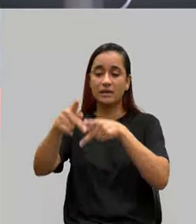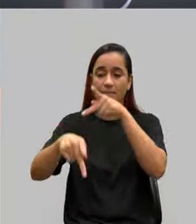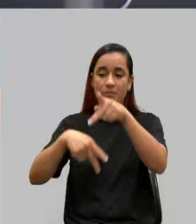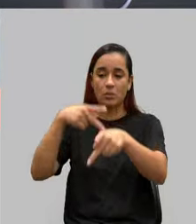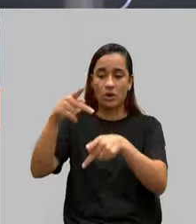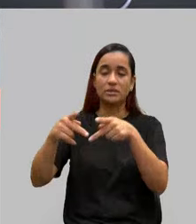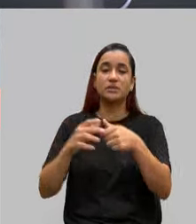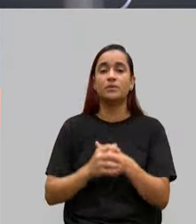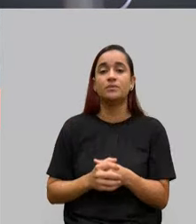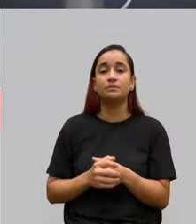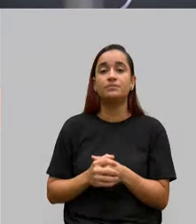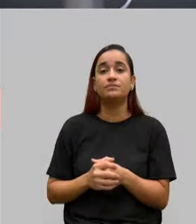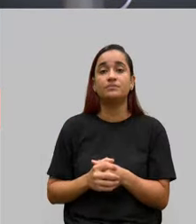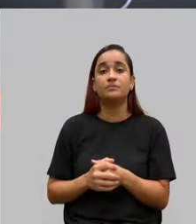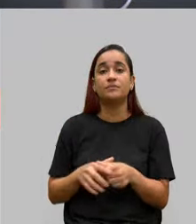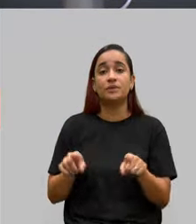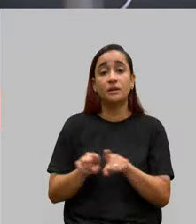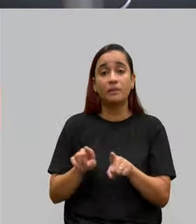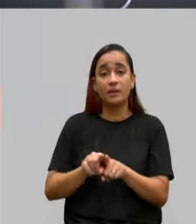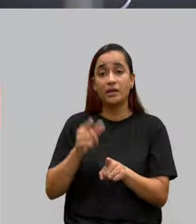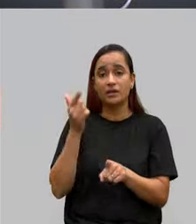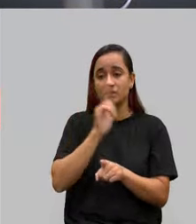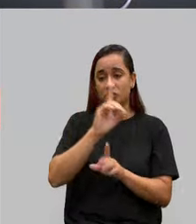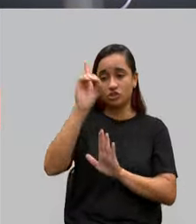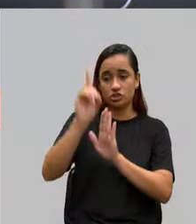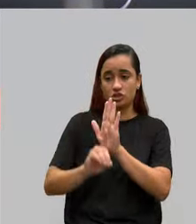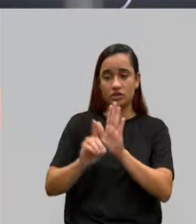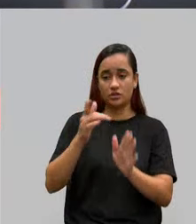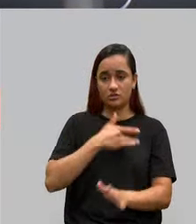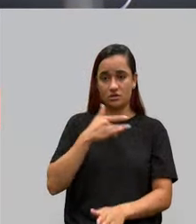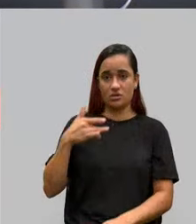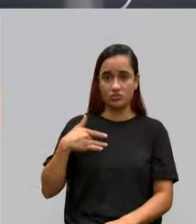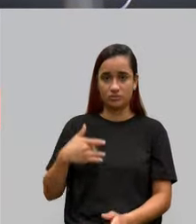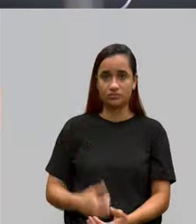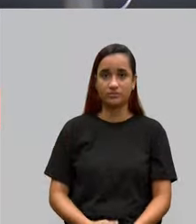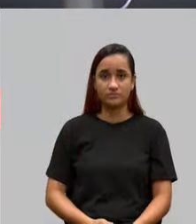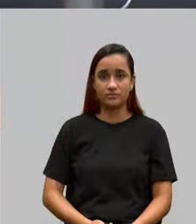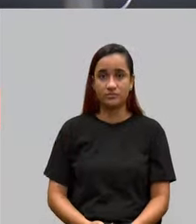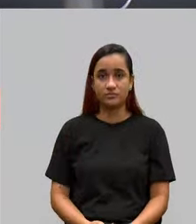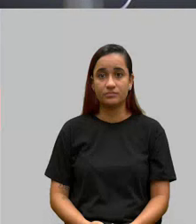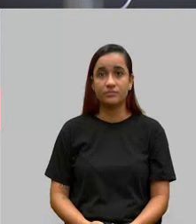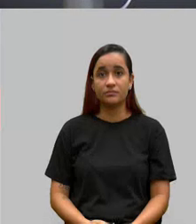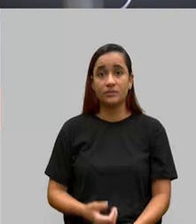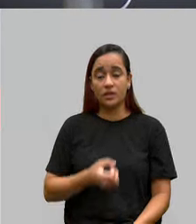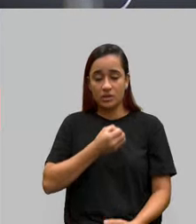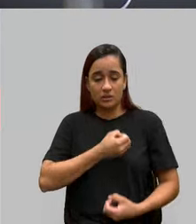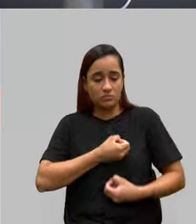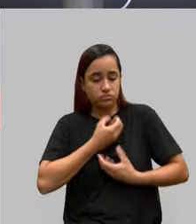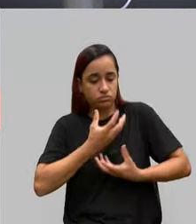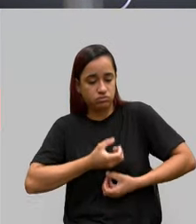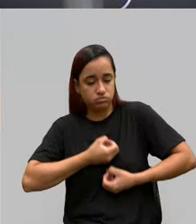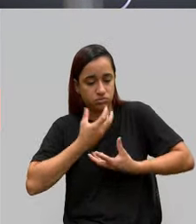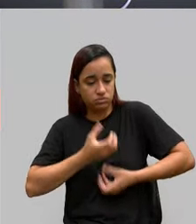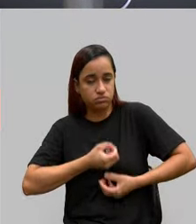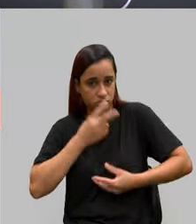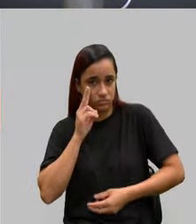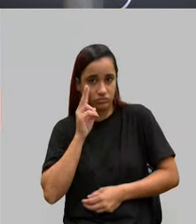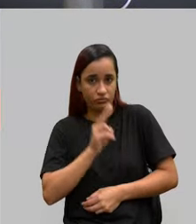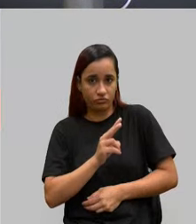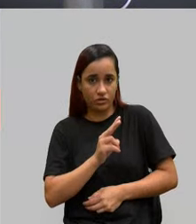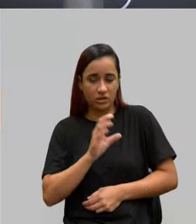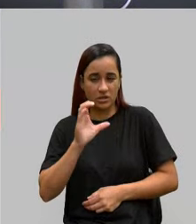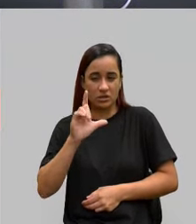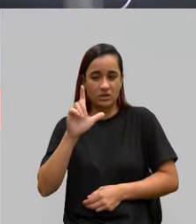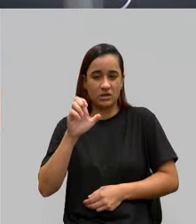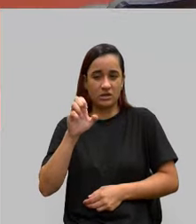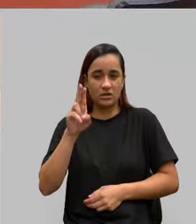população na garantia dos seus direitos à saúde os depoimentos eu tô vendo a dona Cleusa ali eu eu sei o que que ela vai